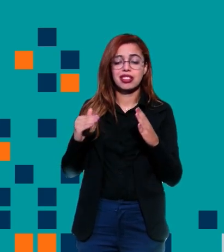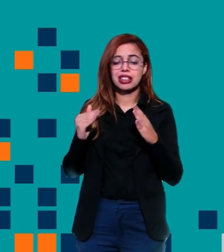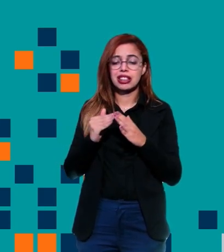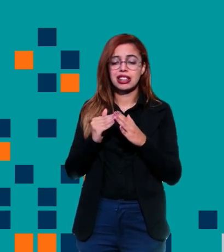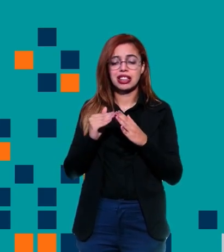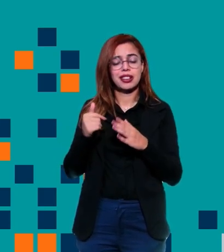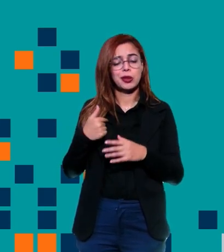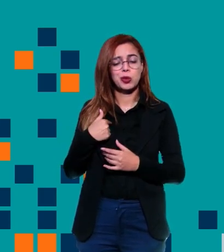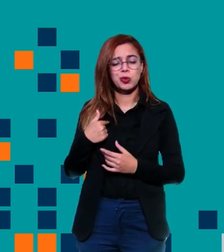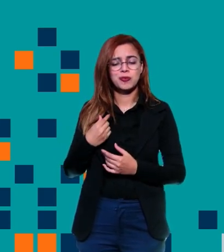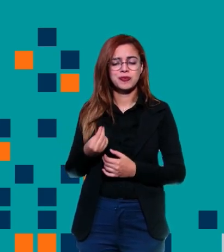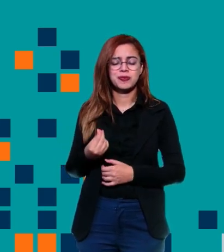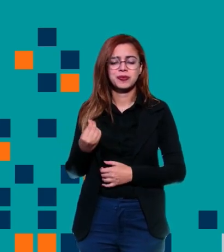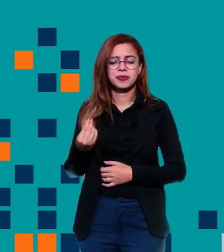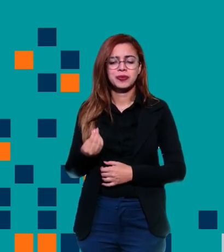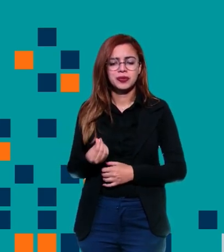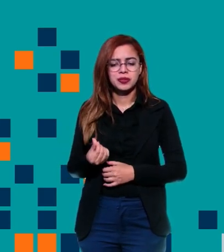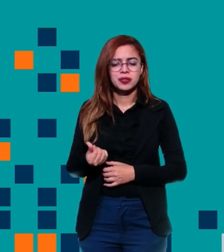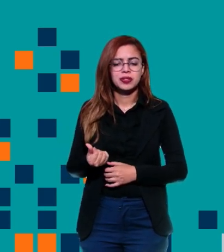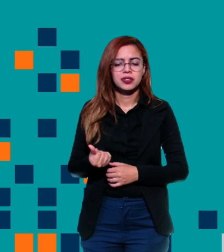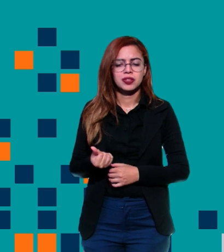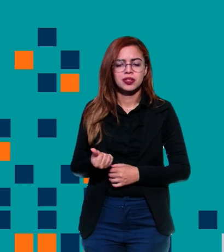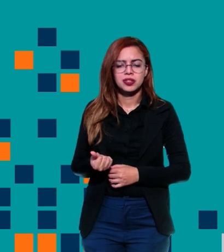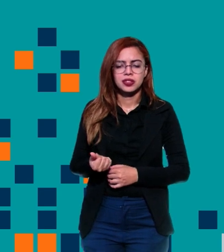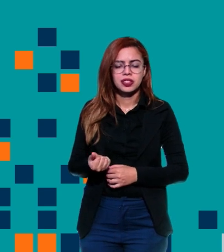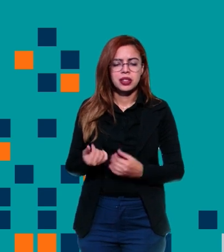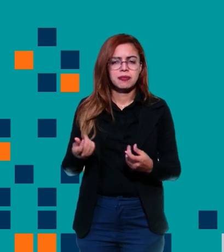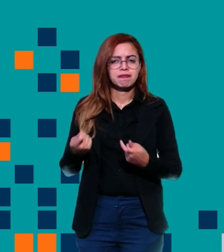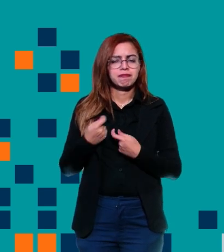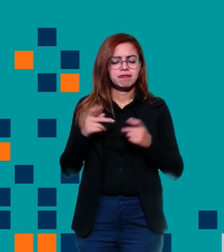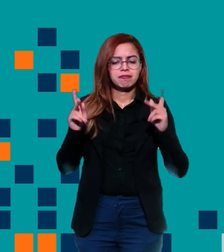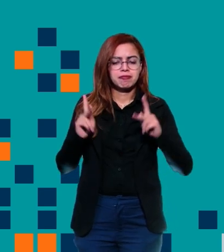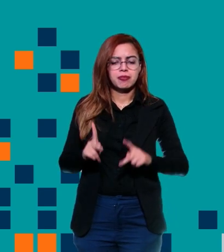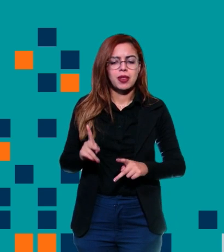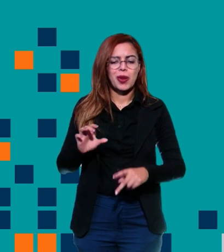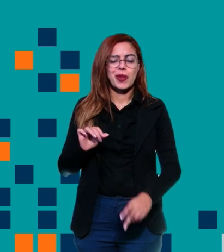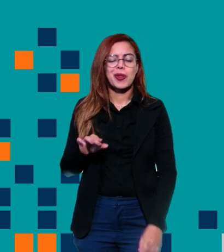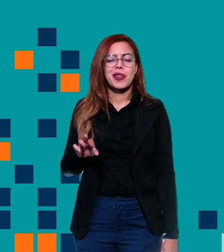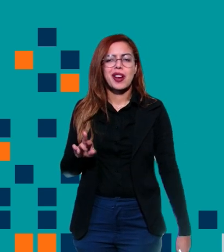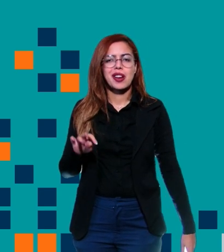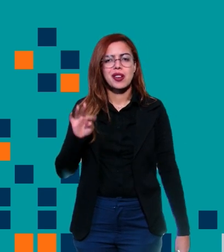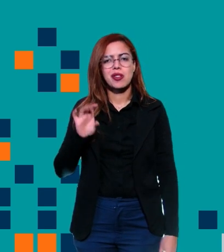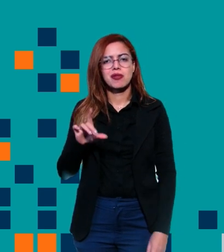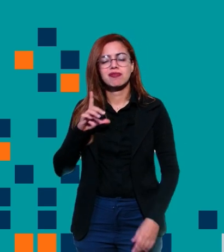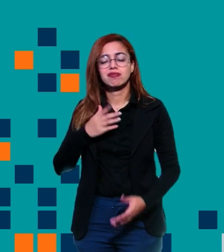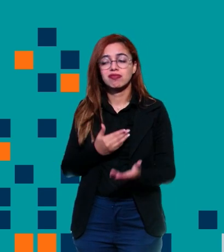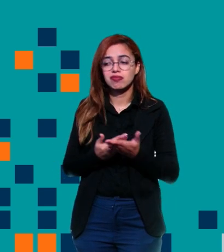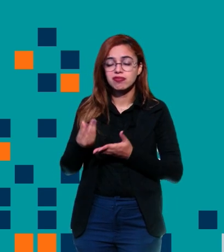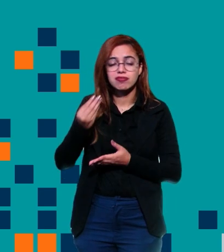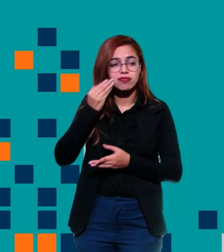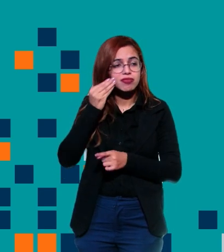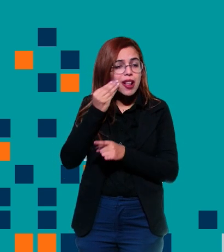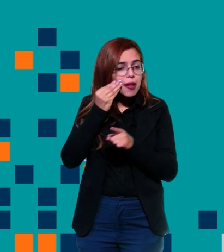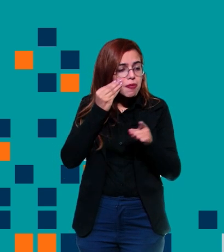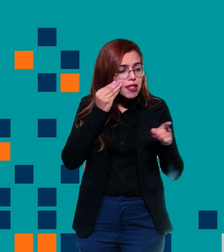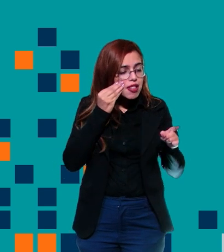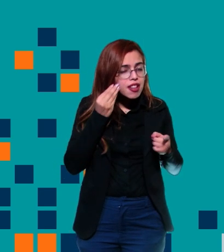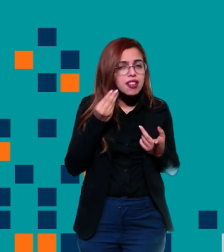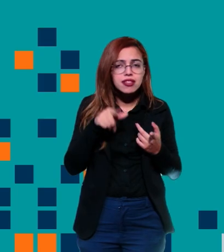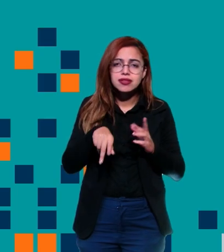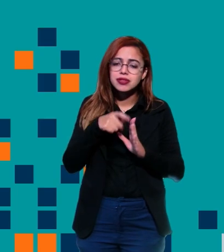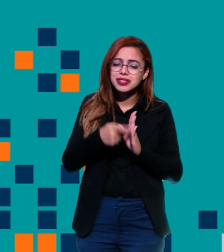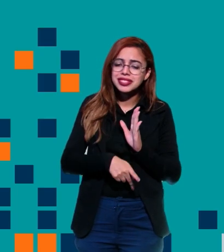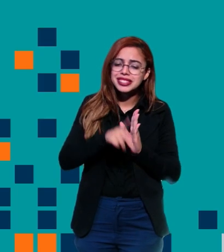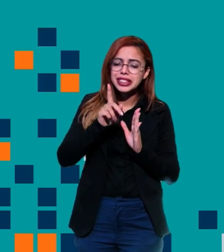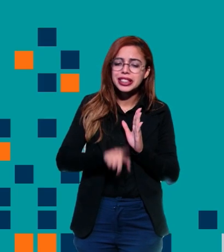que eu fiz fiquei em paz com o concreto, assim, comecei a experimentar isso. Então, é um projeto que, na verdade,